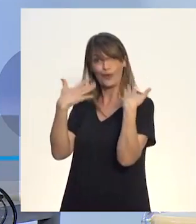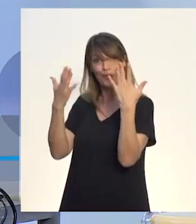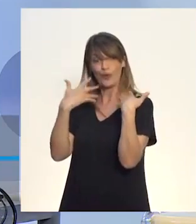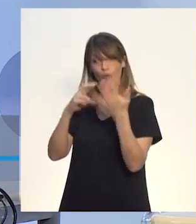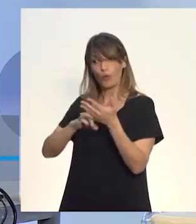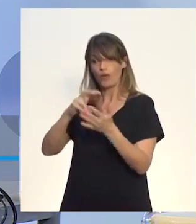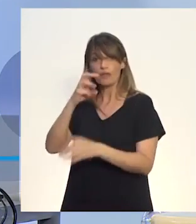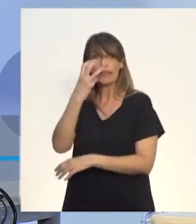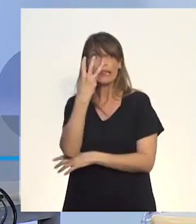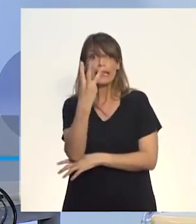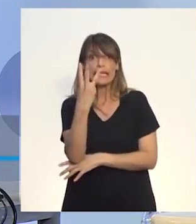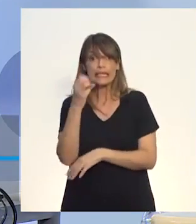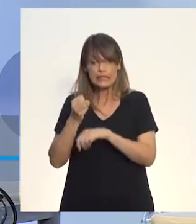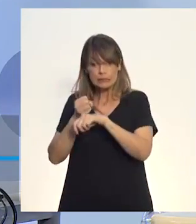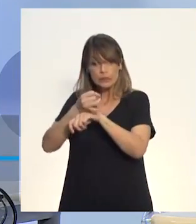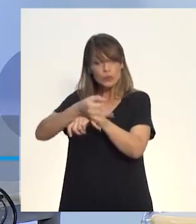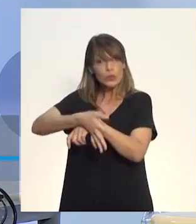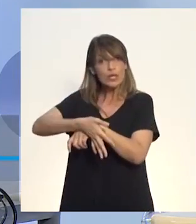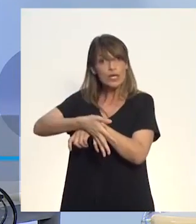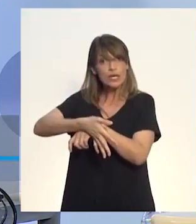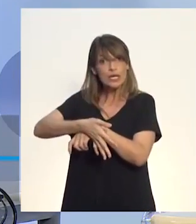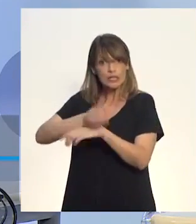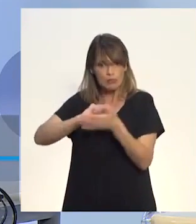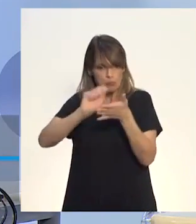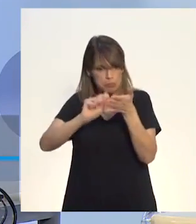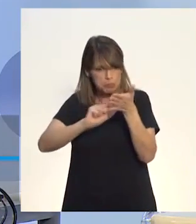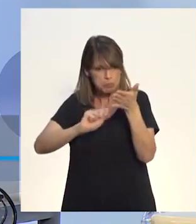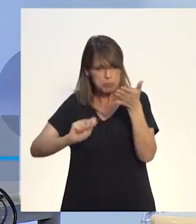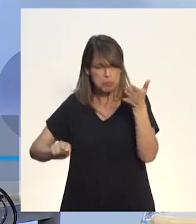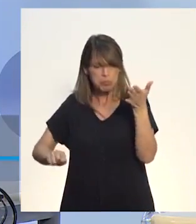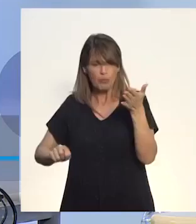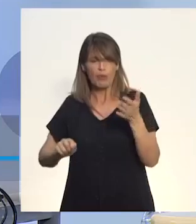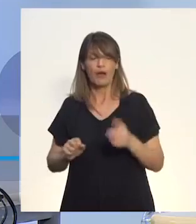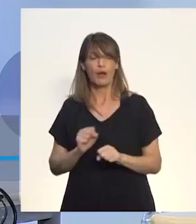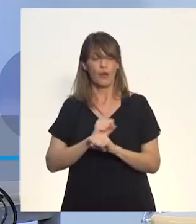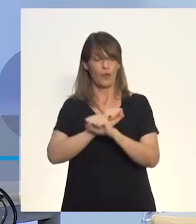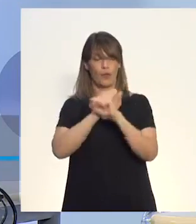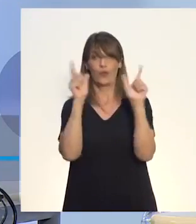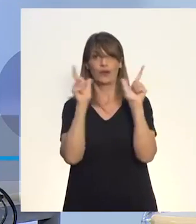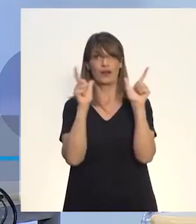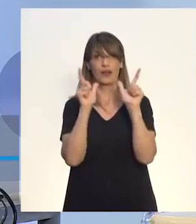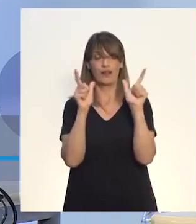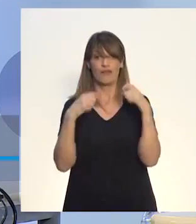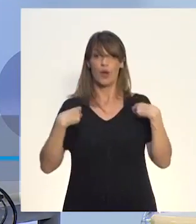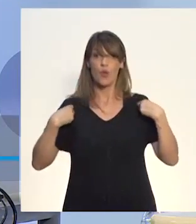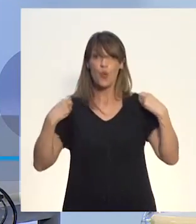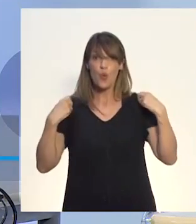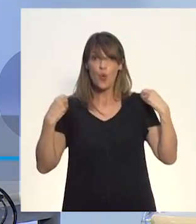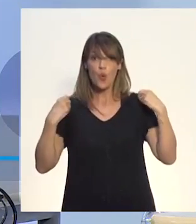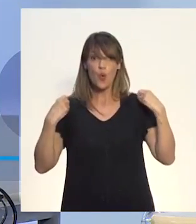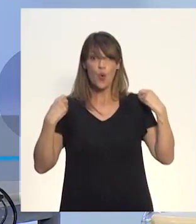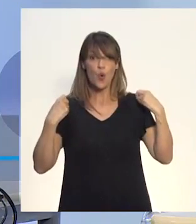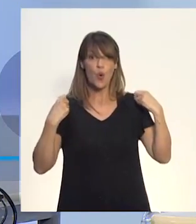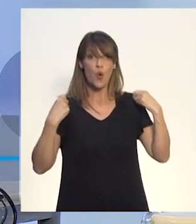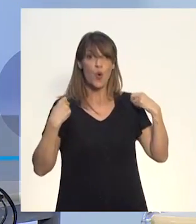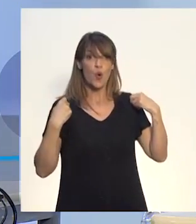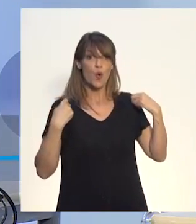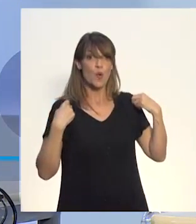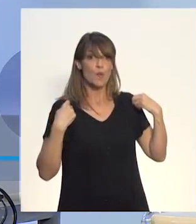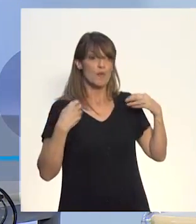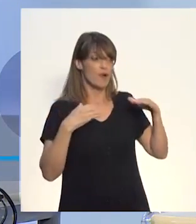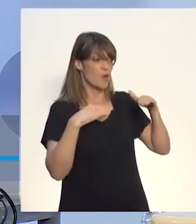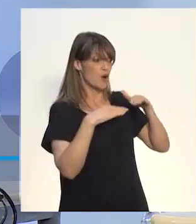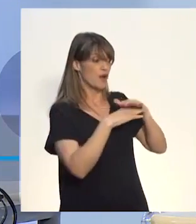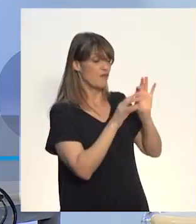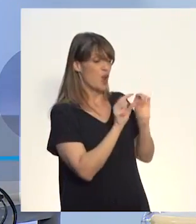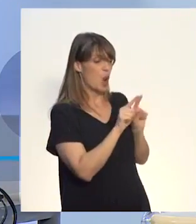lenda que ele deixava a roupa dele, ele acordava de pijama, né? Mas ele deixava a roupa dele num cômodo bem longe